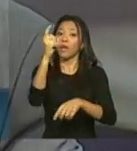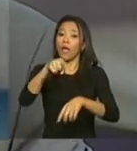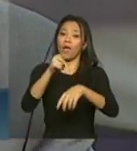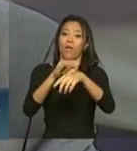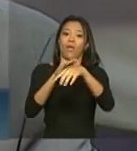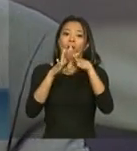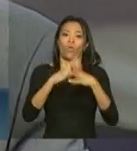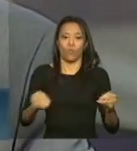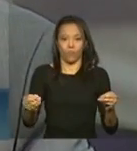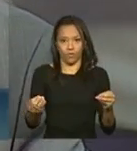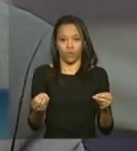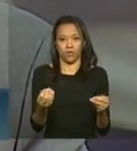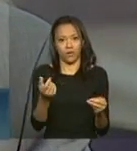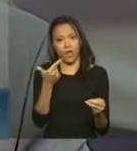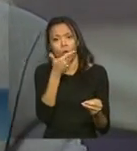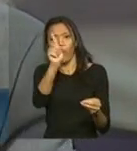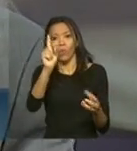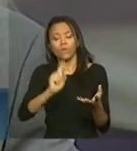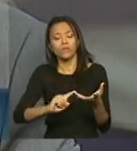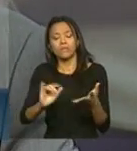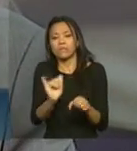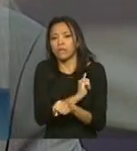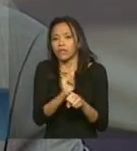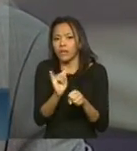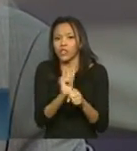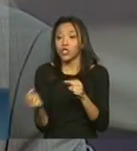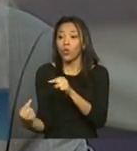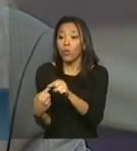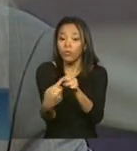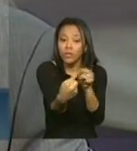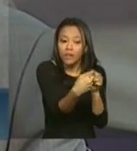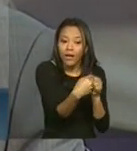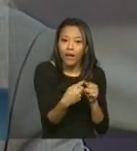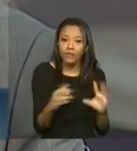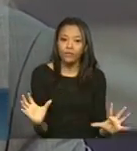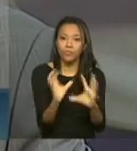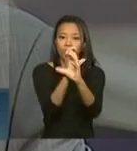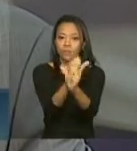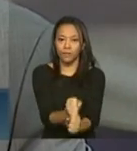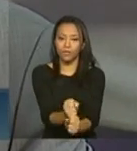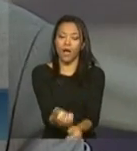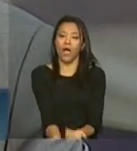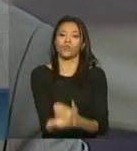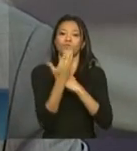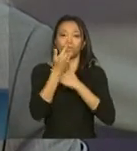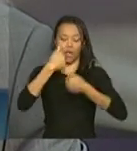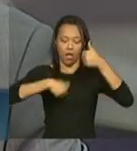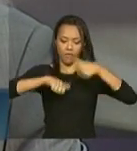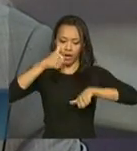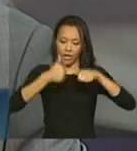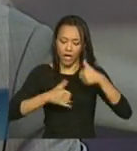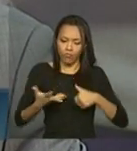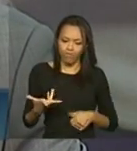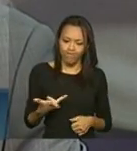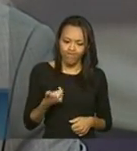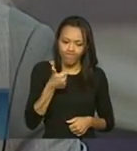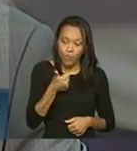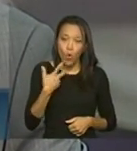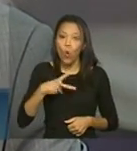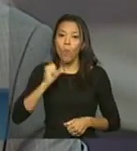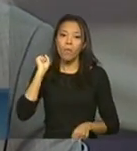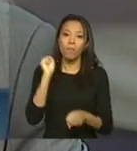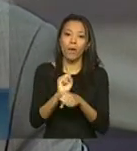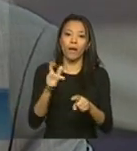tá certo? São os outros indicadores que, combinados, nos fazem uma avaliação qualificada da intervenção sobre